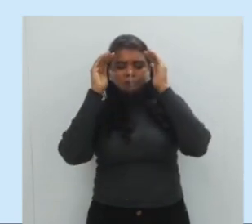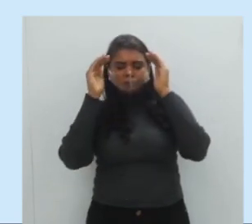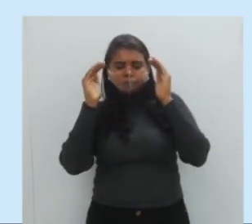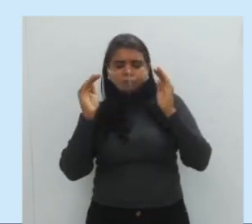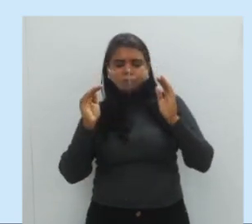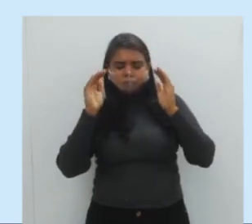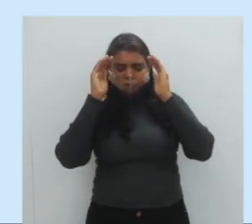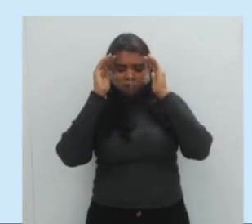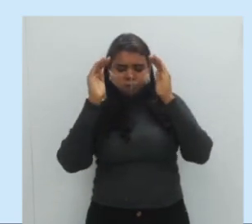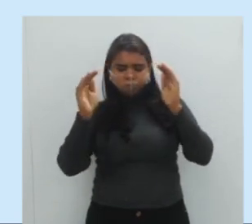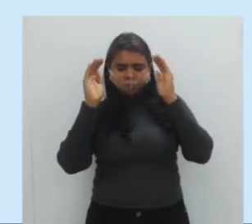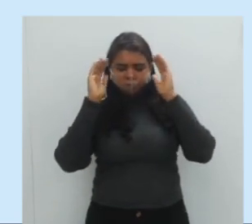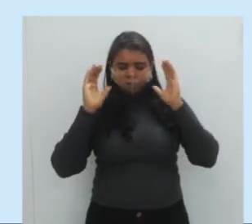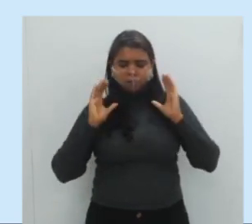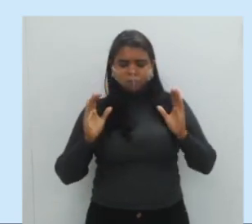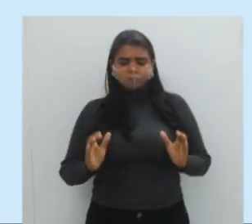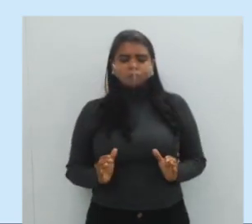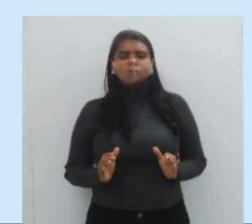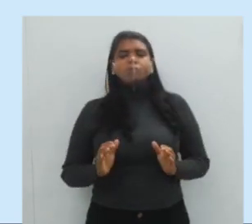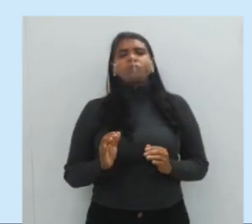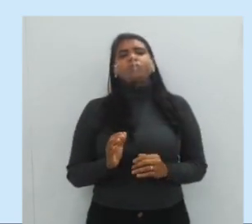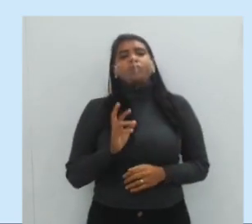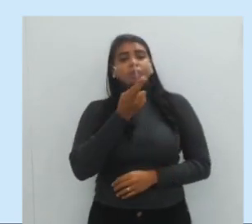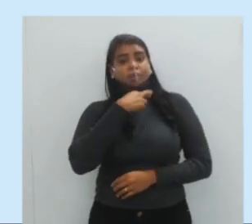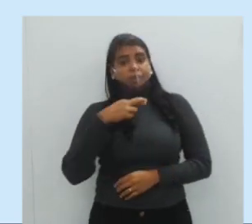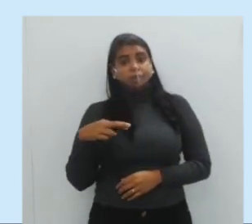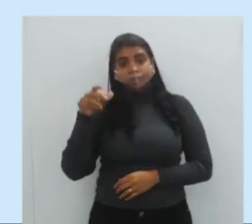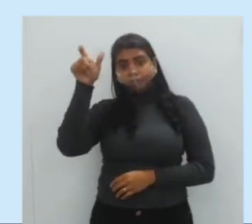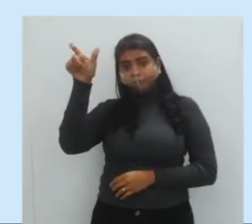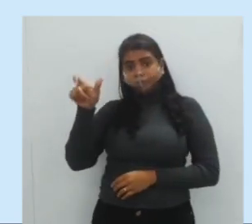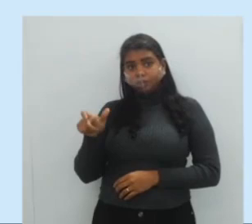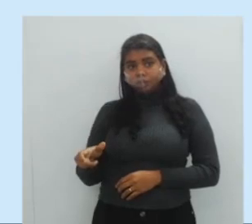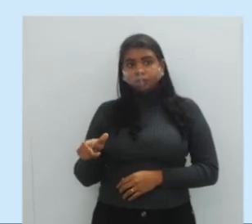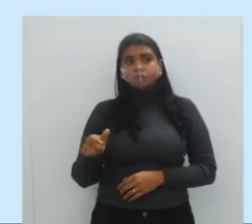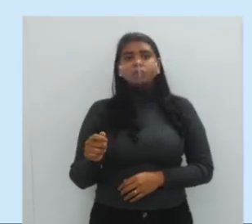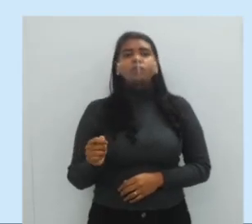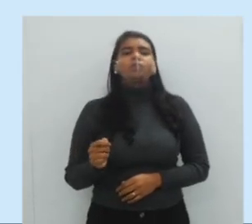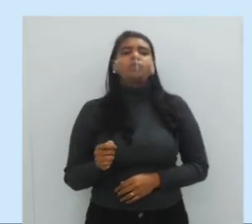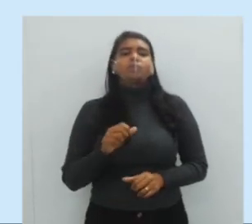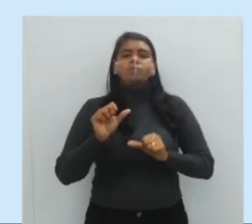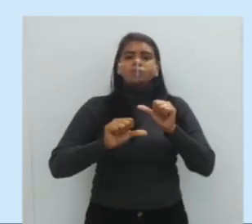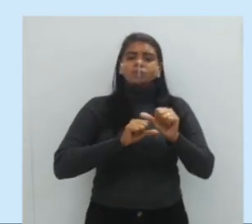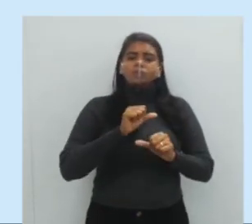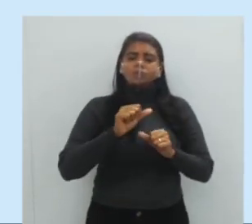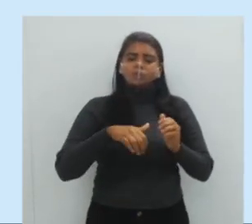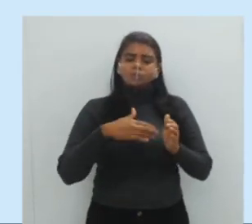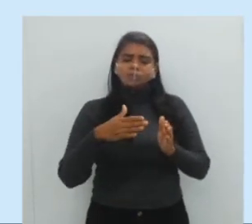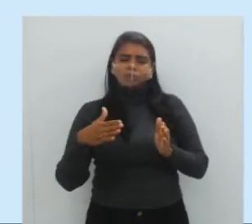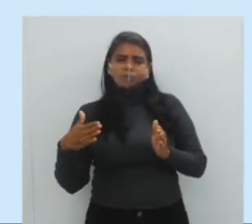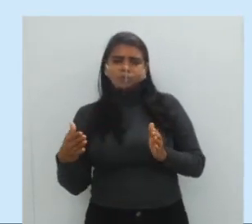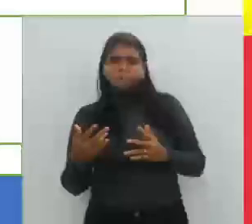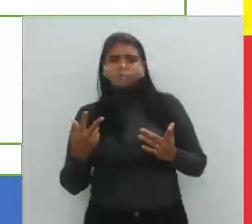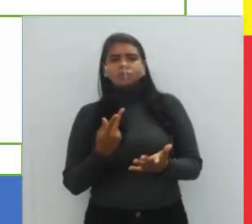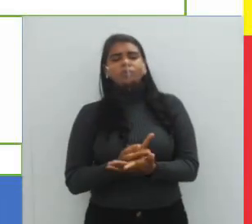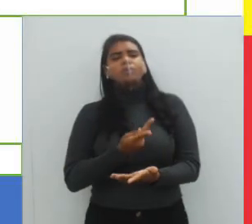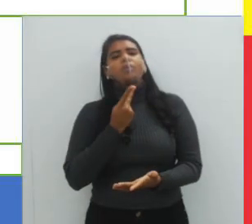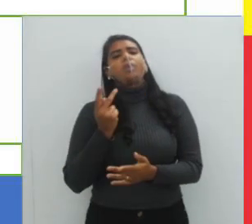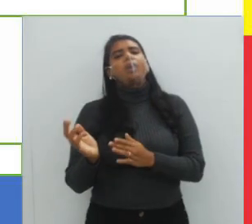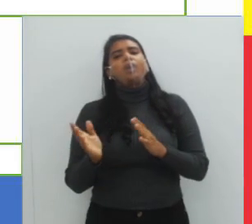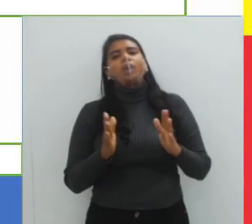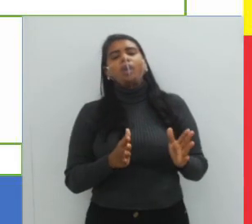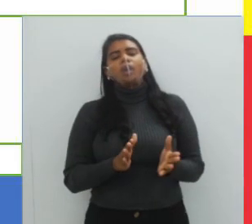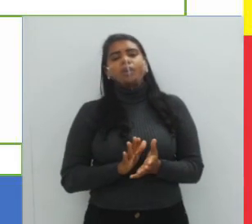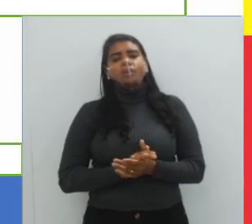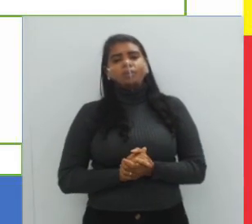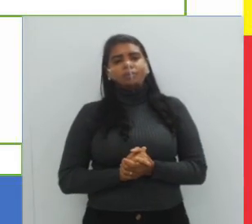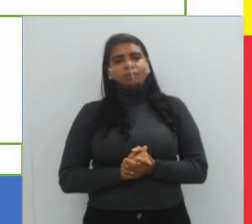vez, reforço a ideia: religião, humano, o símbolo, com a questão transcendental.